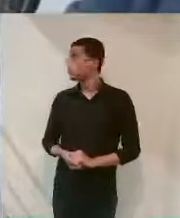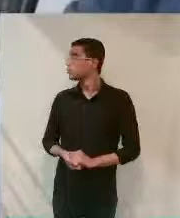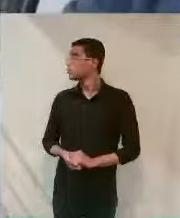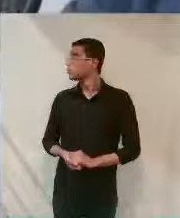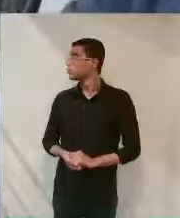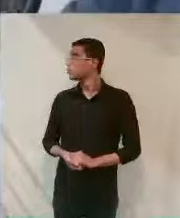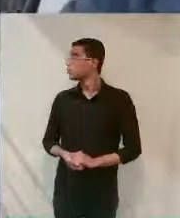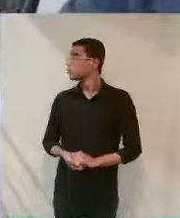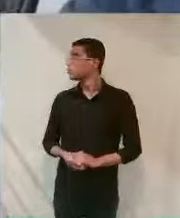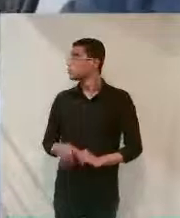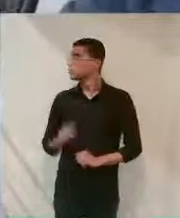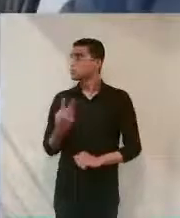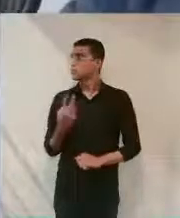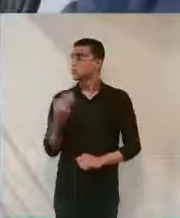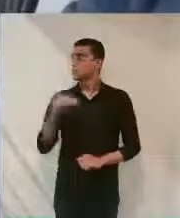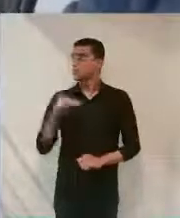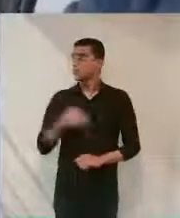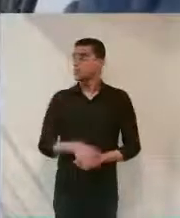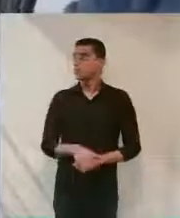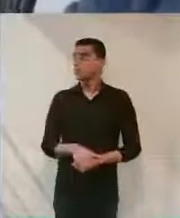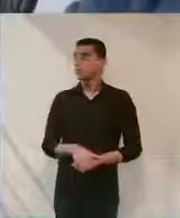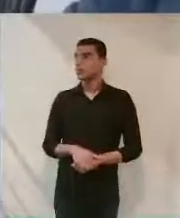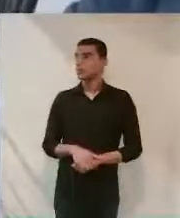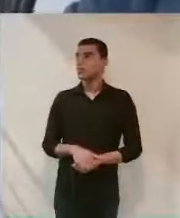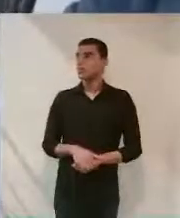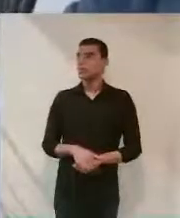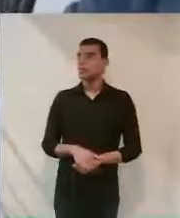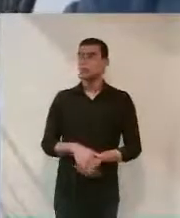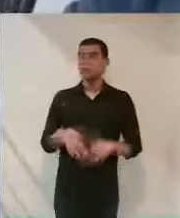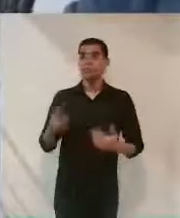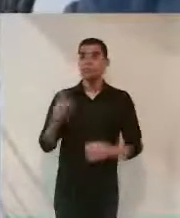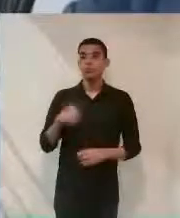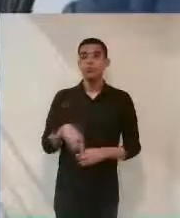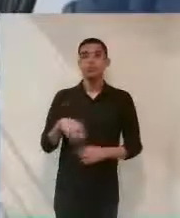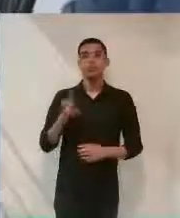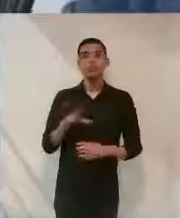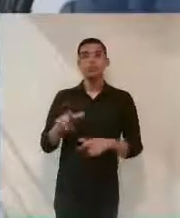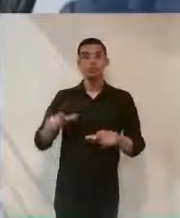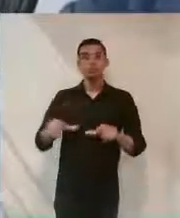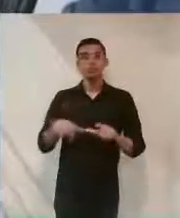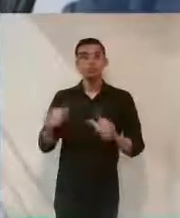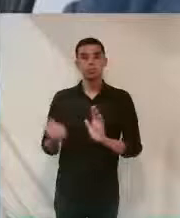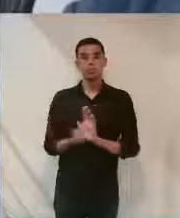só mais dois minutos, nota fiscal e CDF. Então, isso é só um comprovante, é